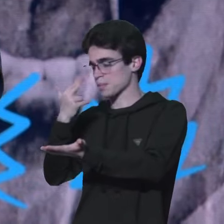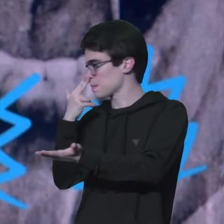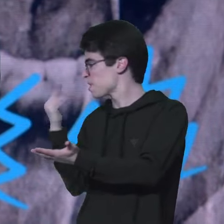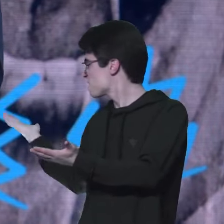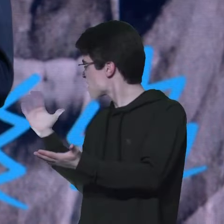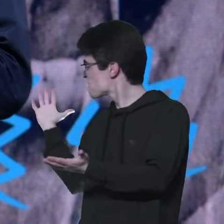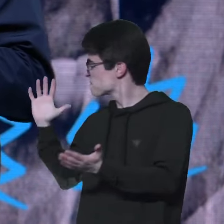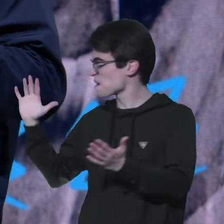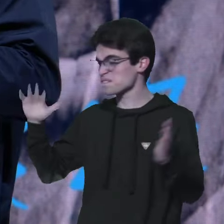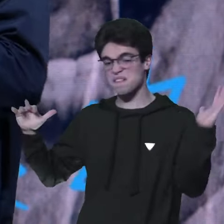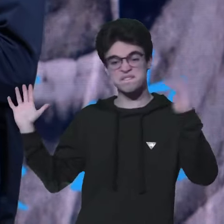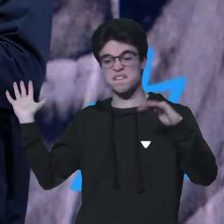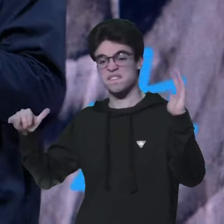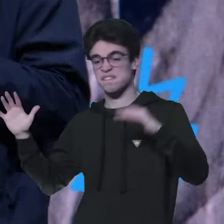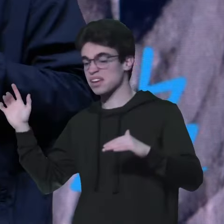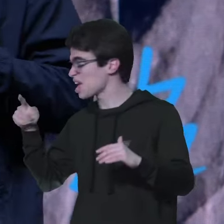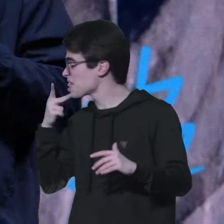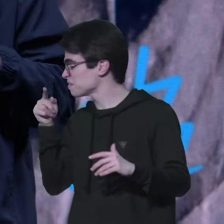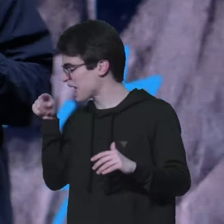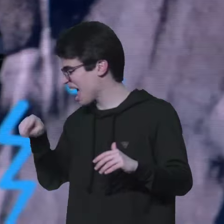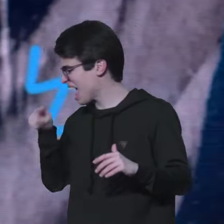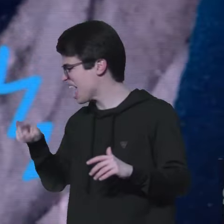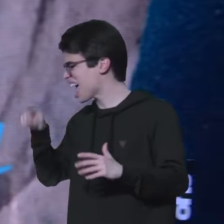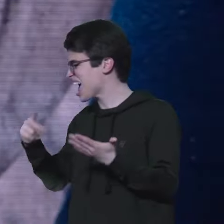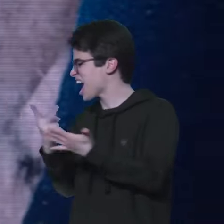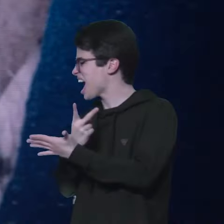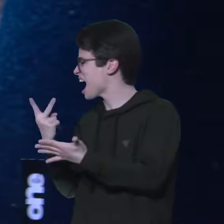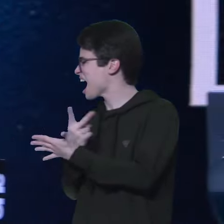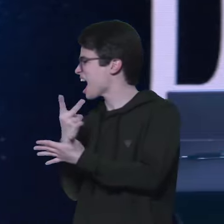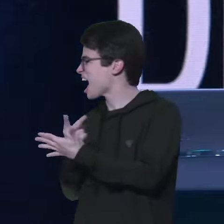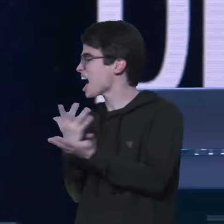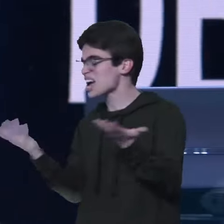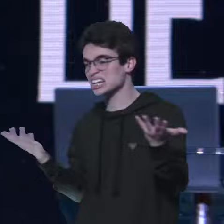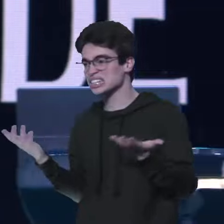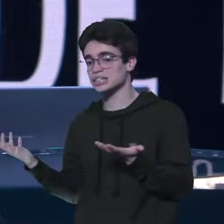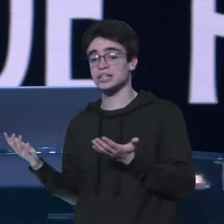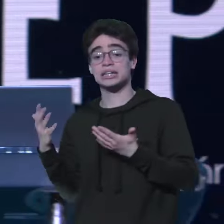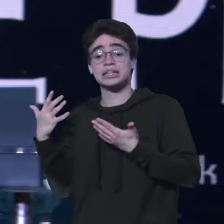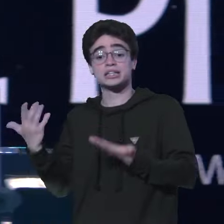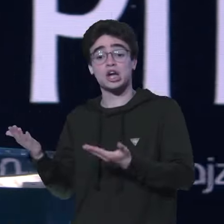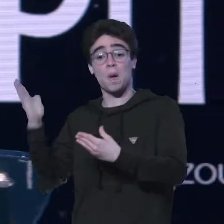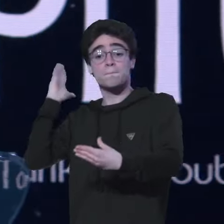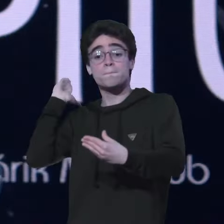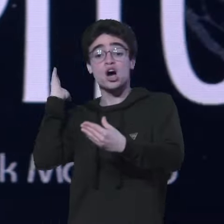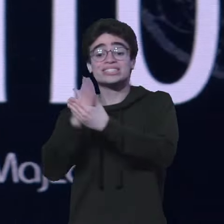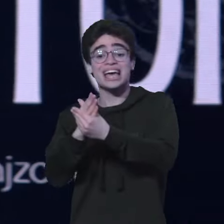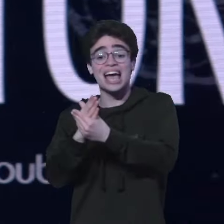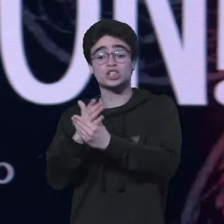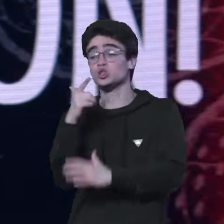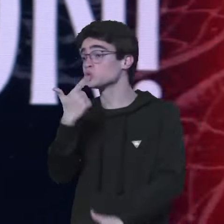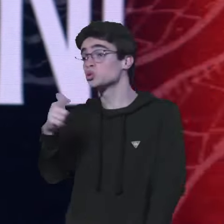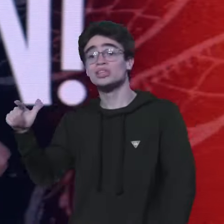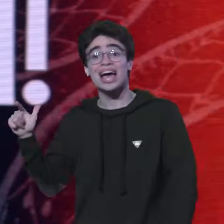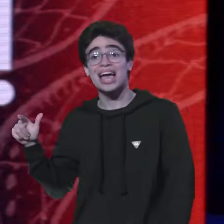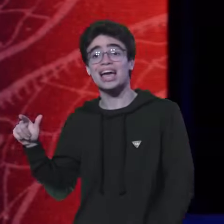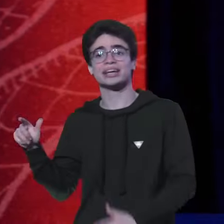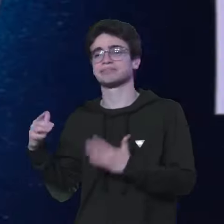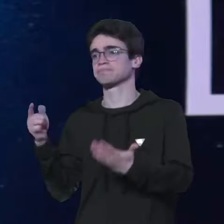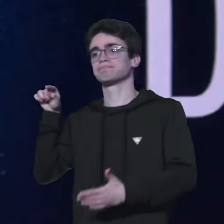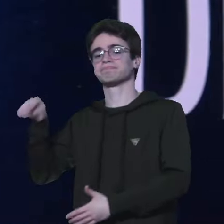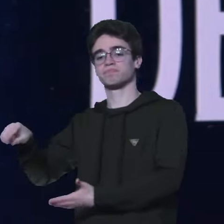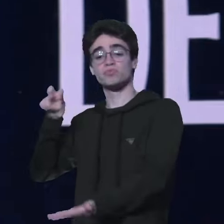eles pregavam costumes que não eram bons para a cidade, e antes de ocorrer qualquer processo formal, eles já são condenados,